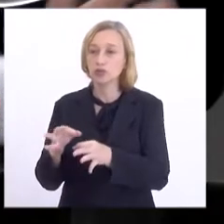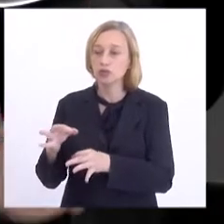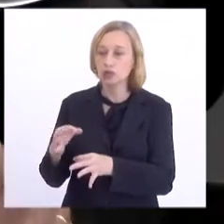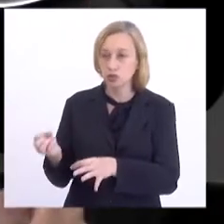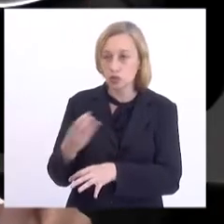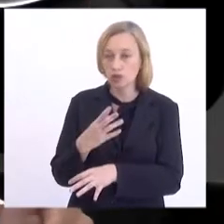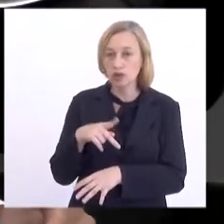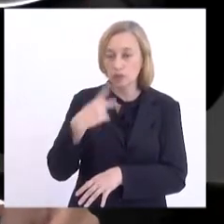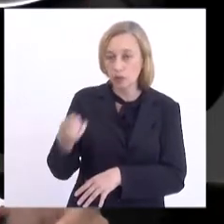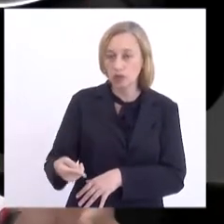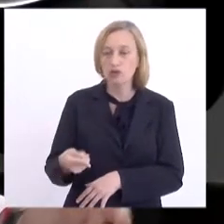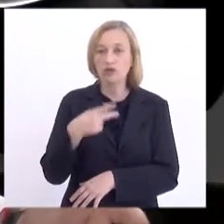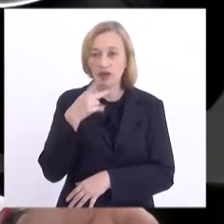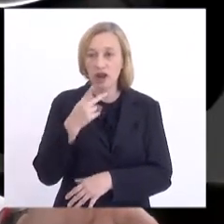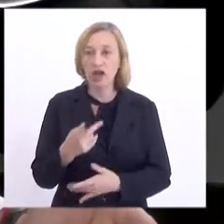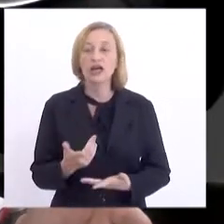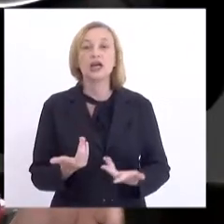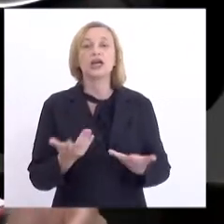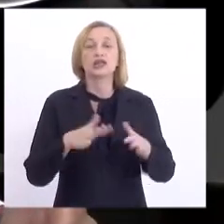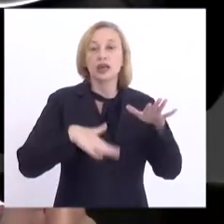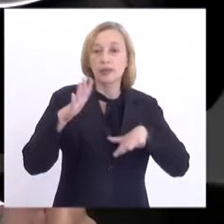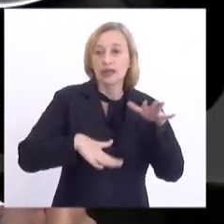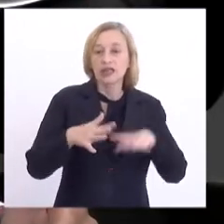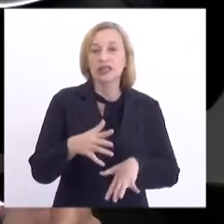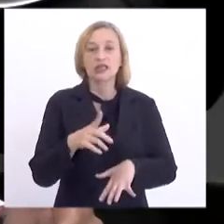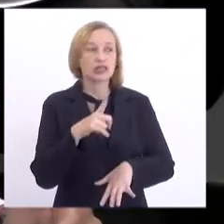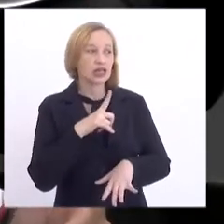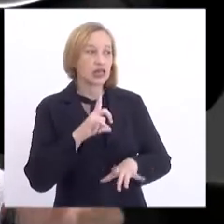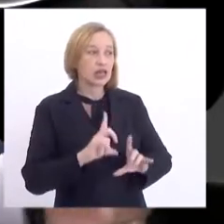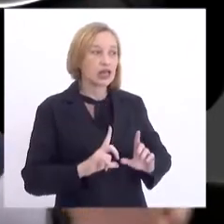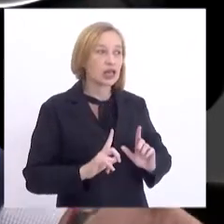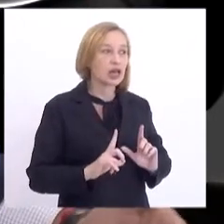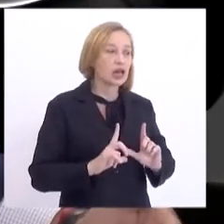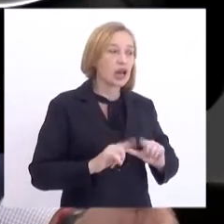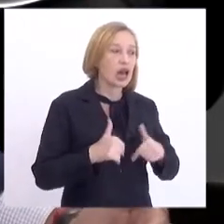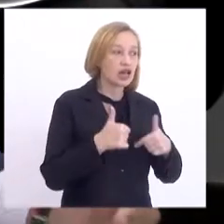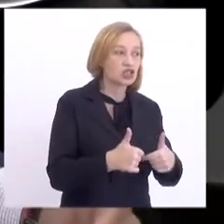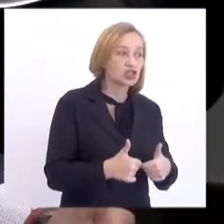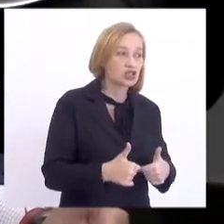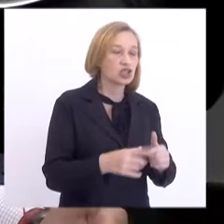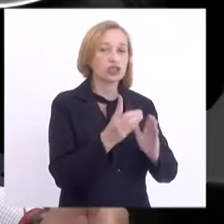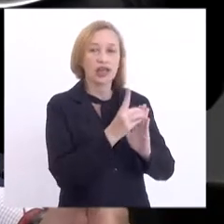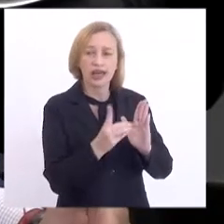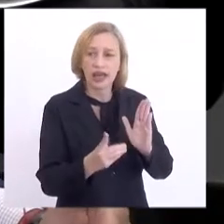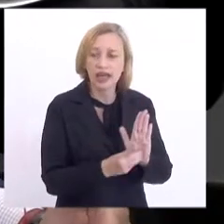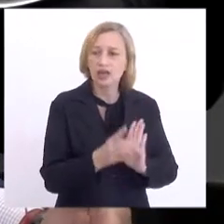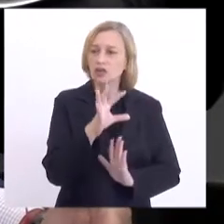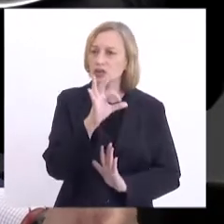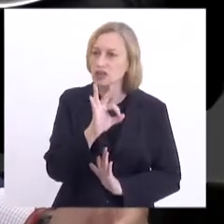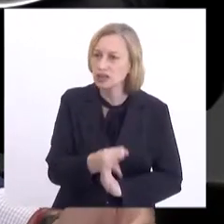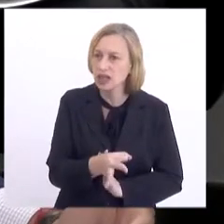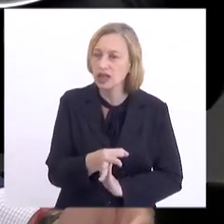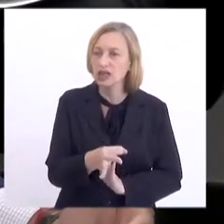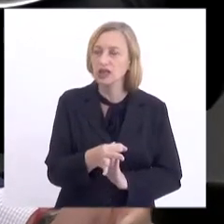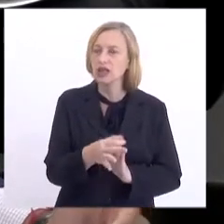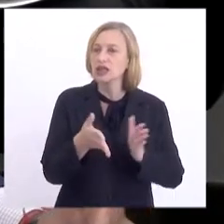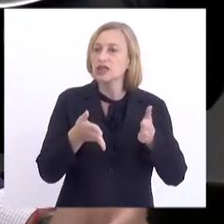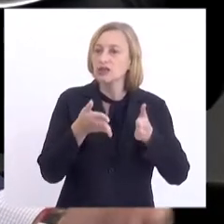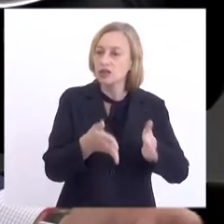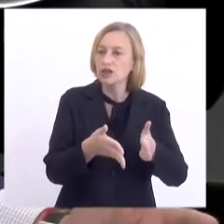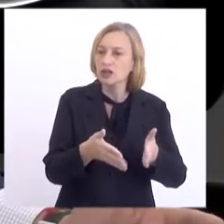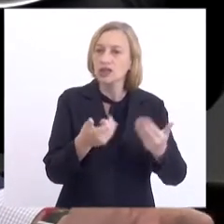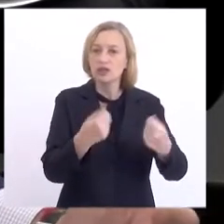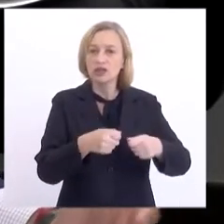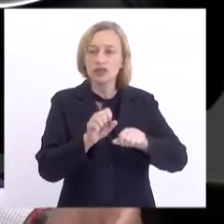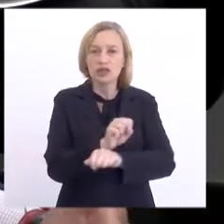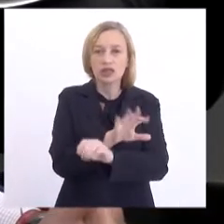Independente se haja ou não ações decretos específicos que necessitem